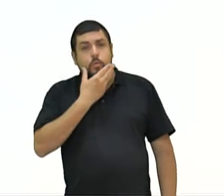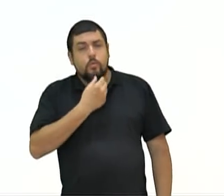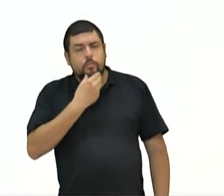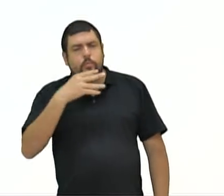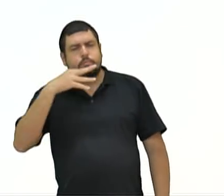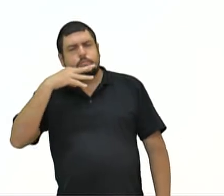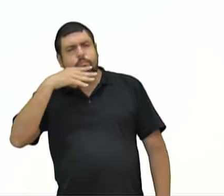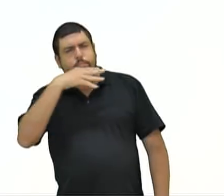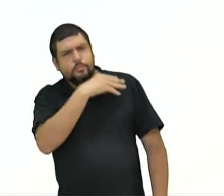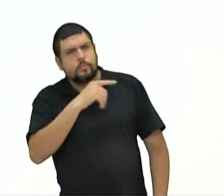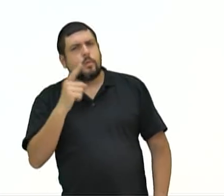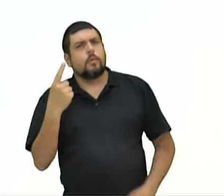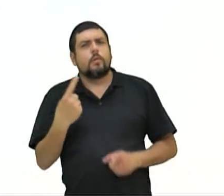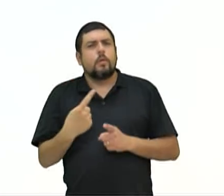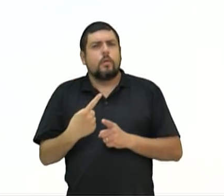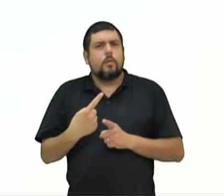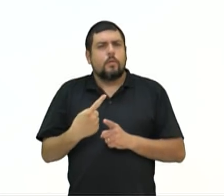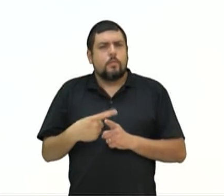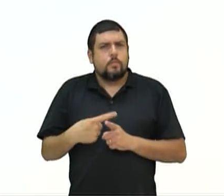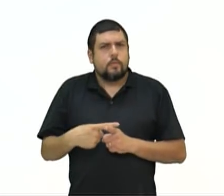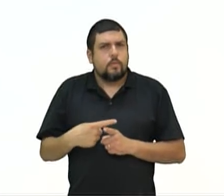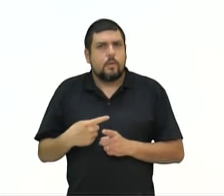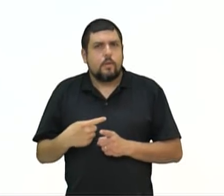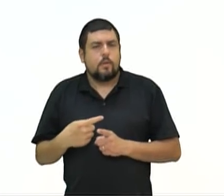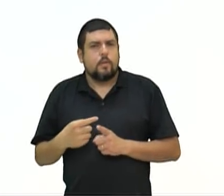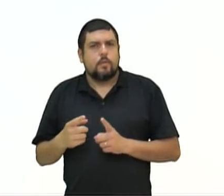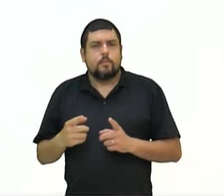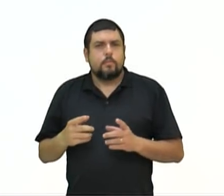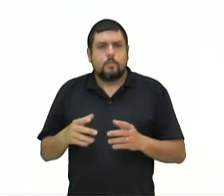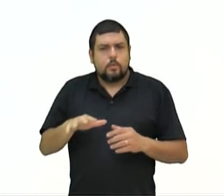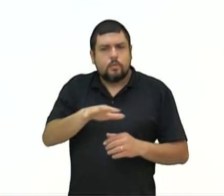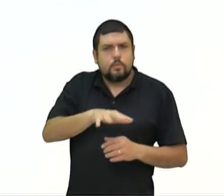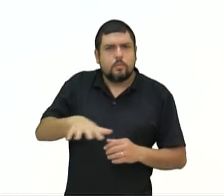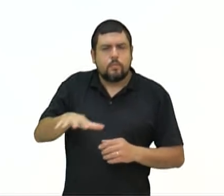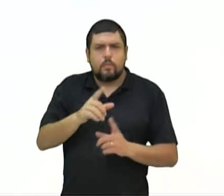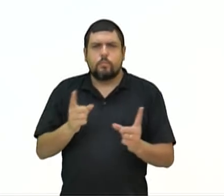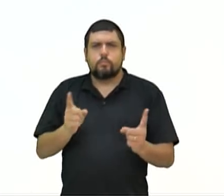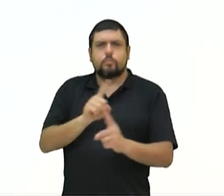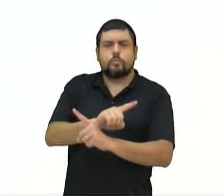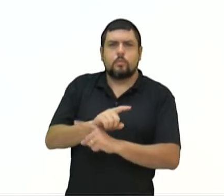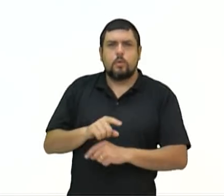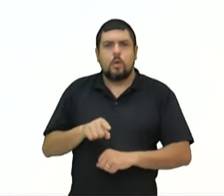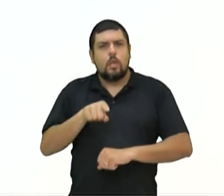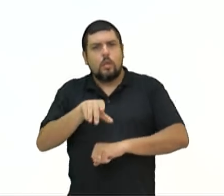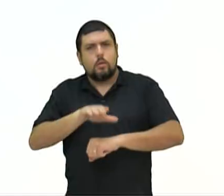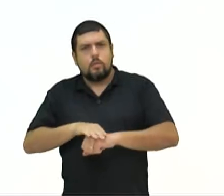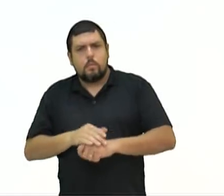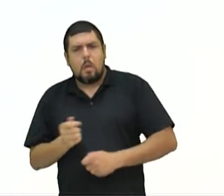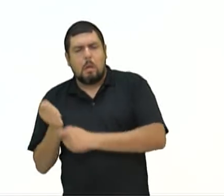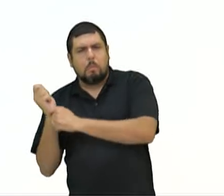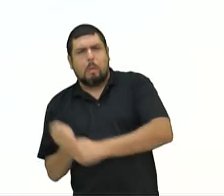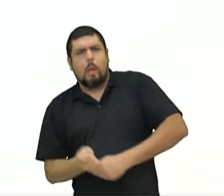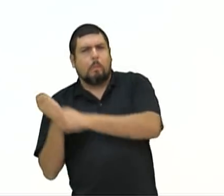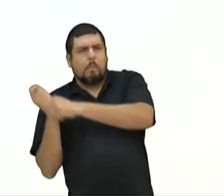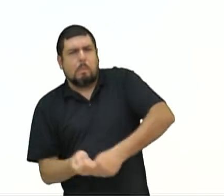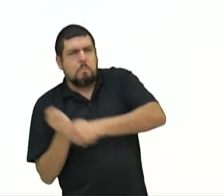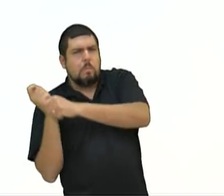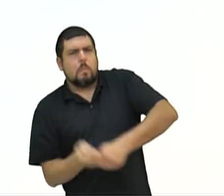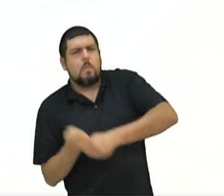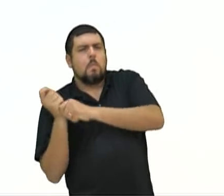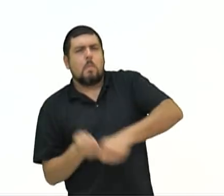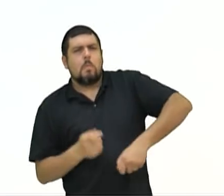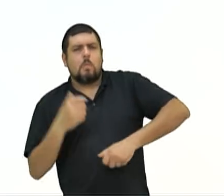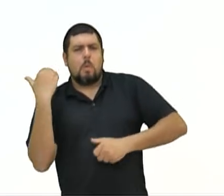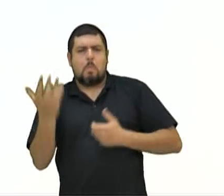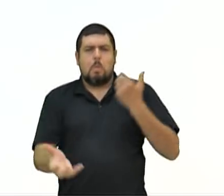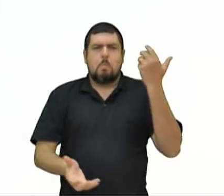na situação contraditória do suposto lenhador, o qual não percebe que ele mesmo contribui para o aquecimento global